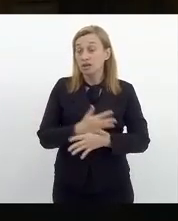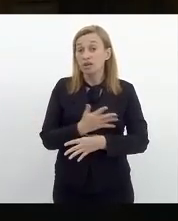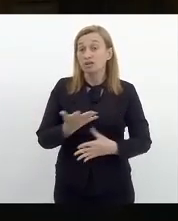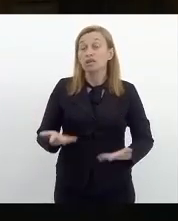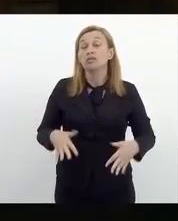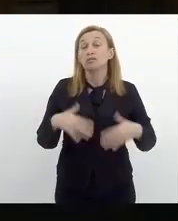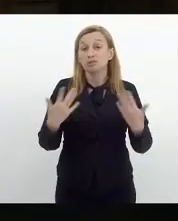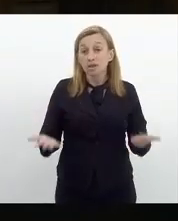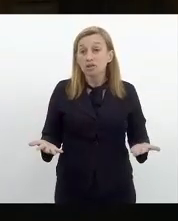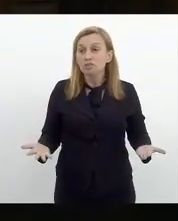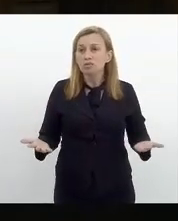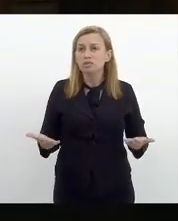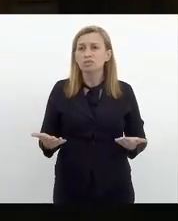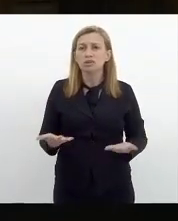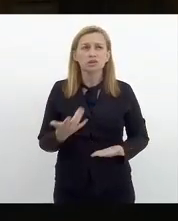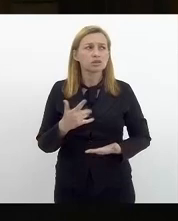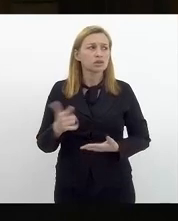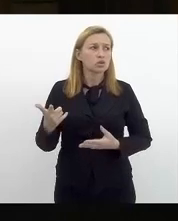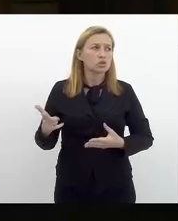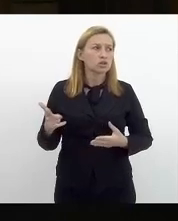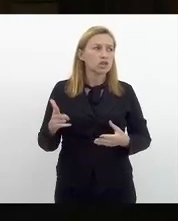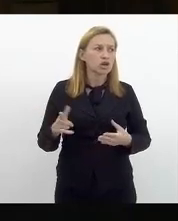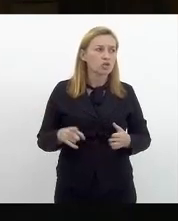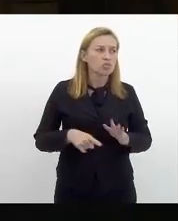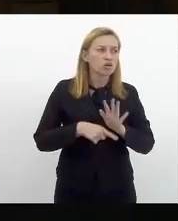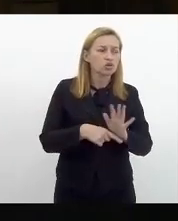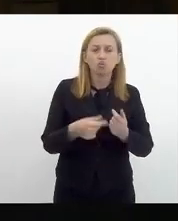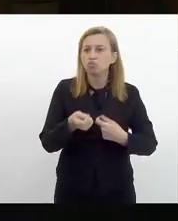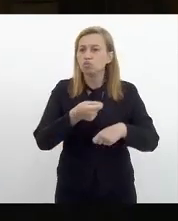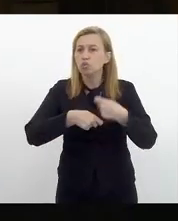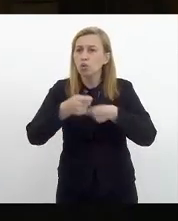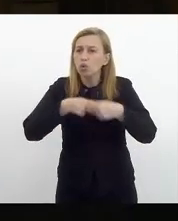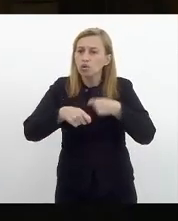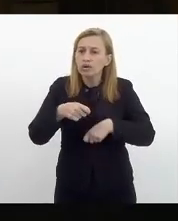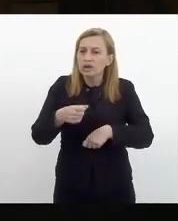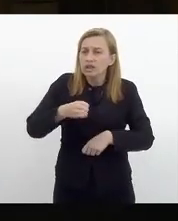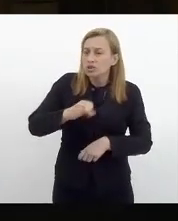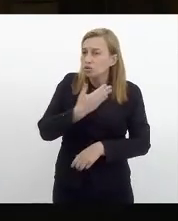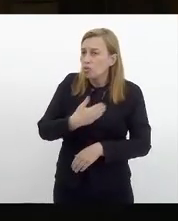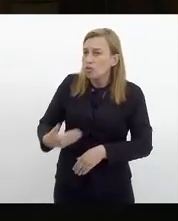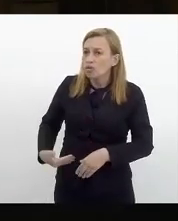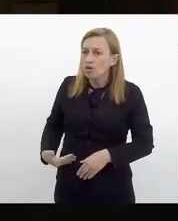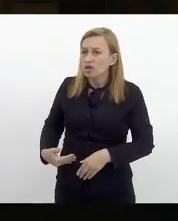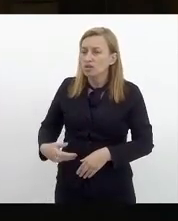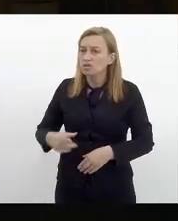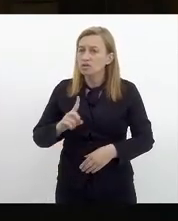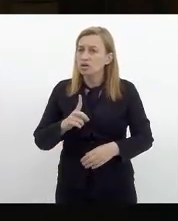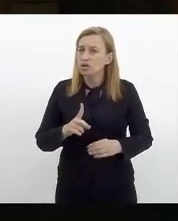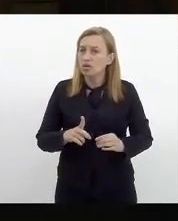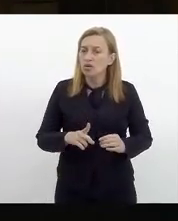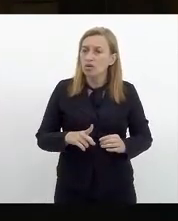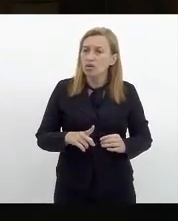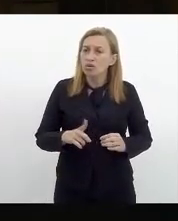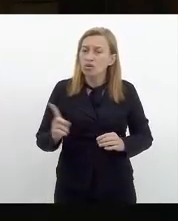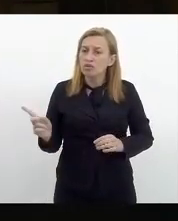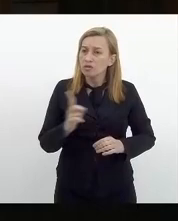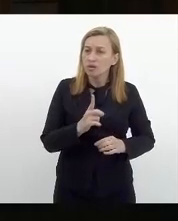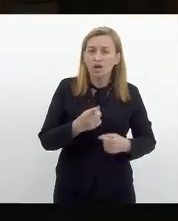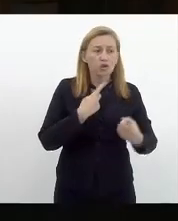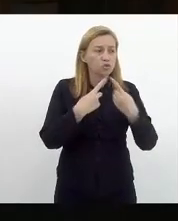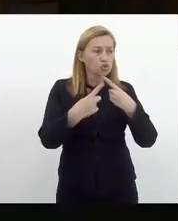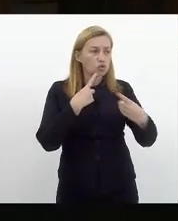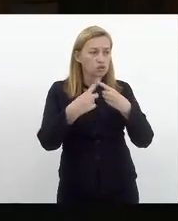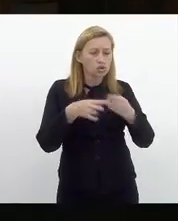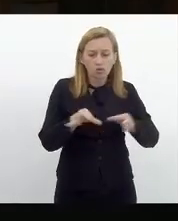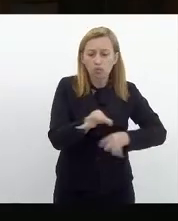então não há uma recuperação Econômica que tem o governo trazer para nós aqui para o debate da lá é de um